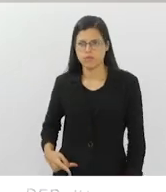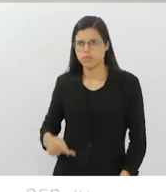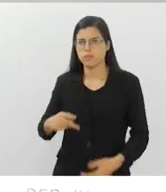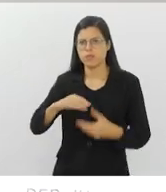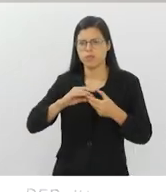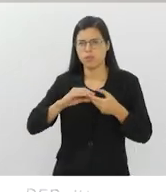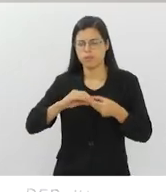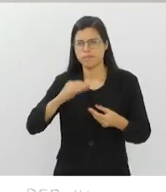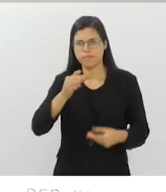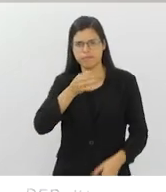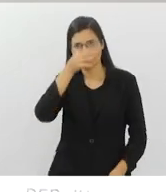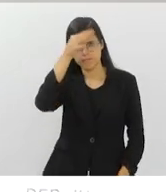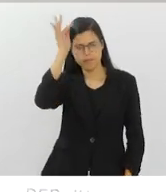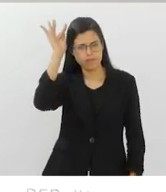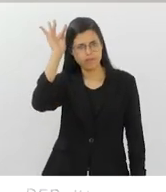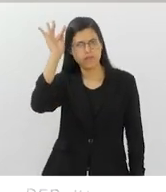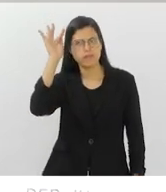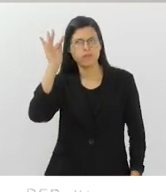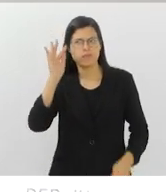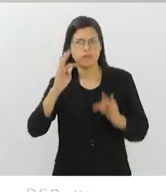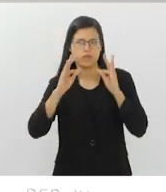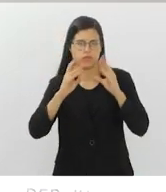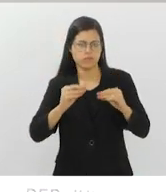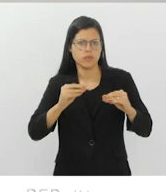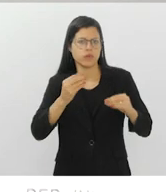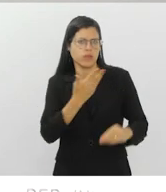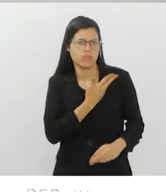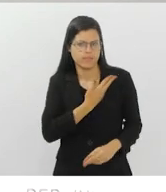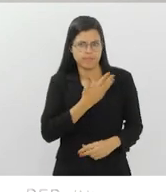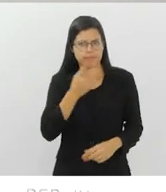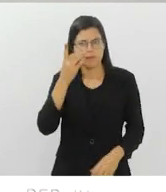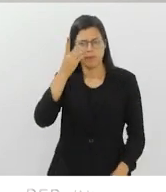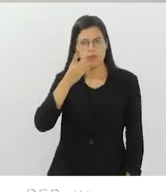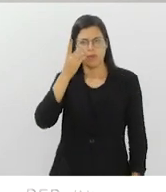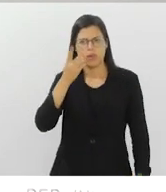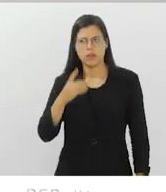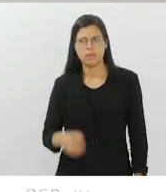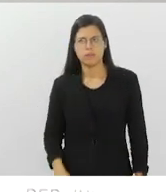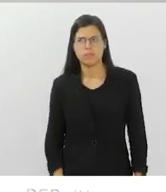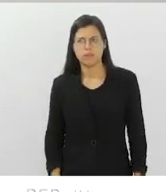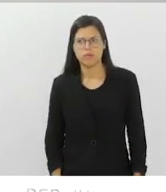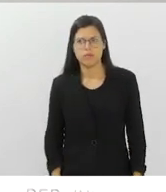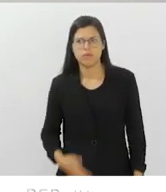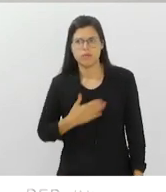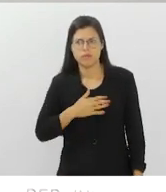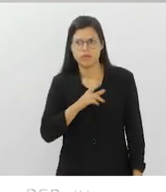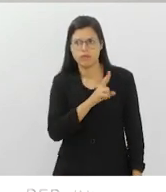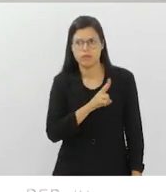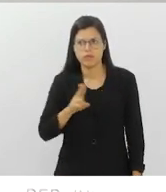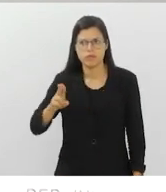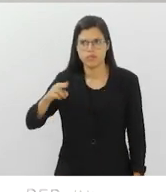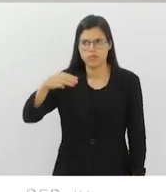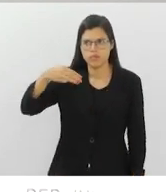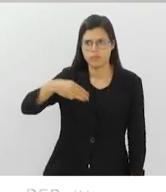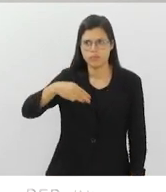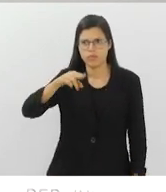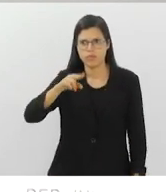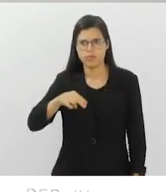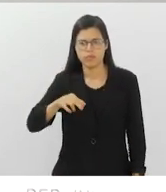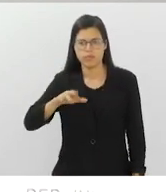aqui da mesa, amigos deputados e deputadas. Meu nome é